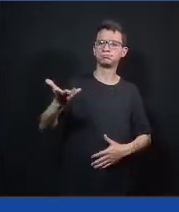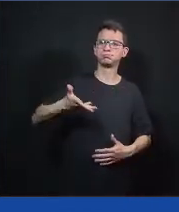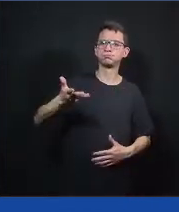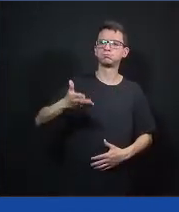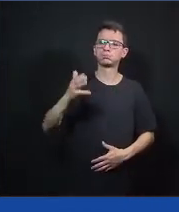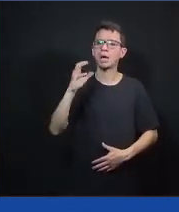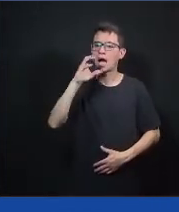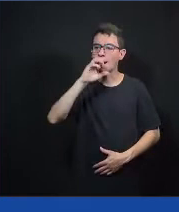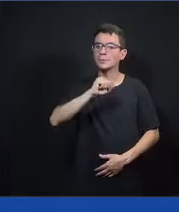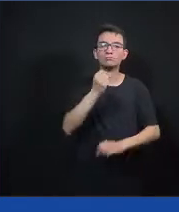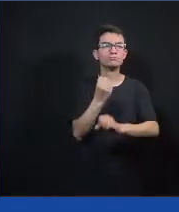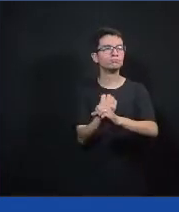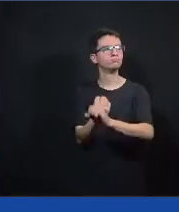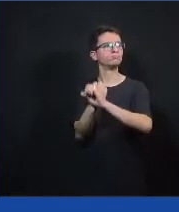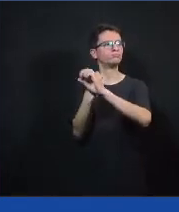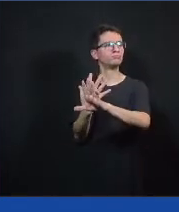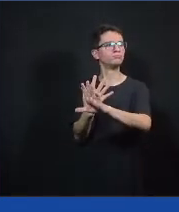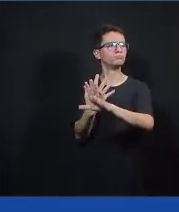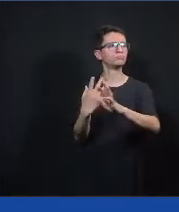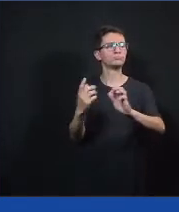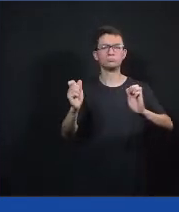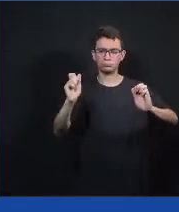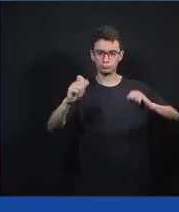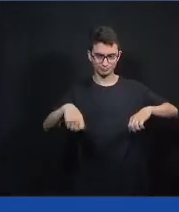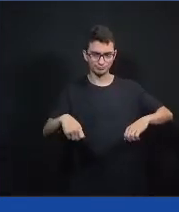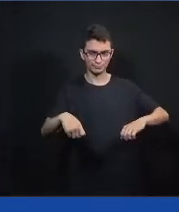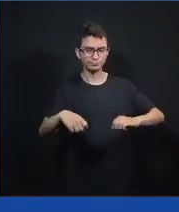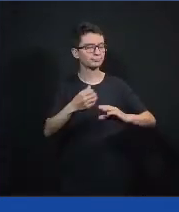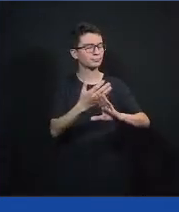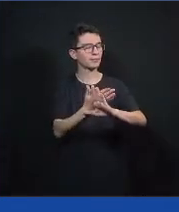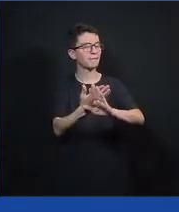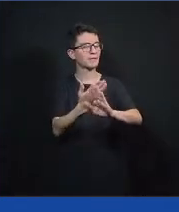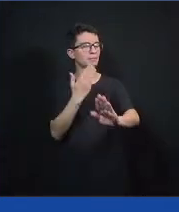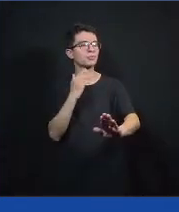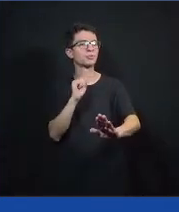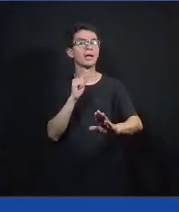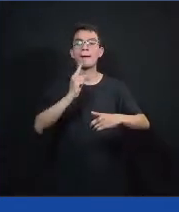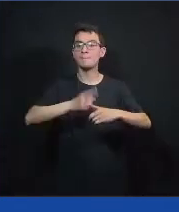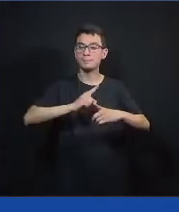forma remota durante o isolamento social imposto pela pandemia.